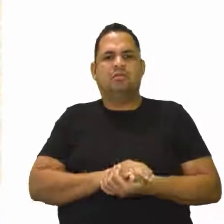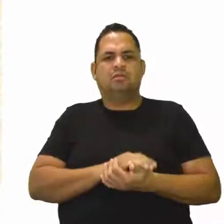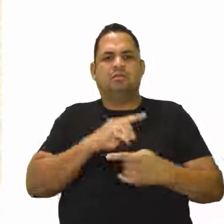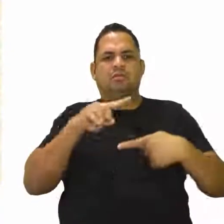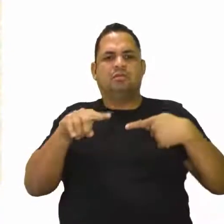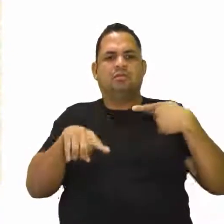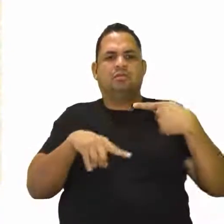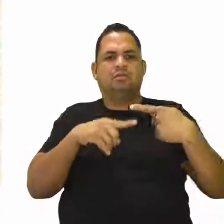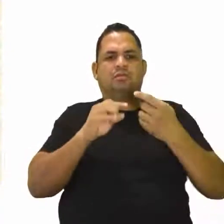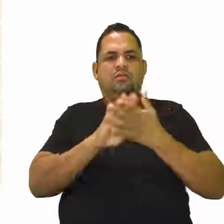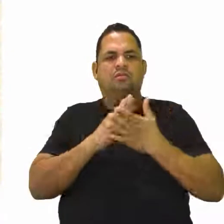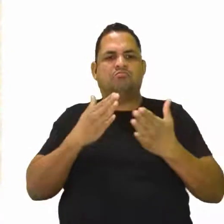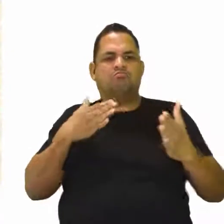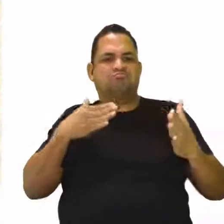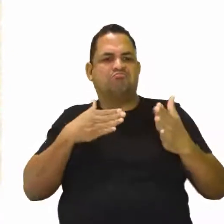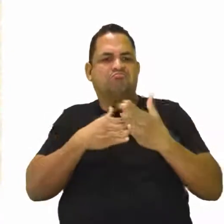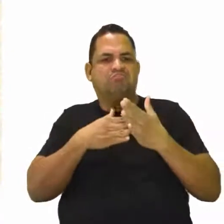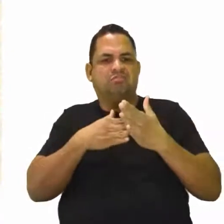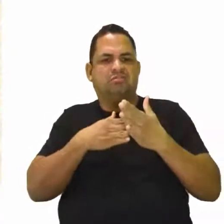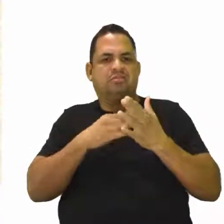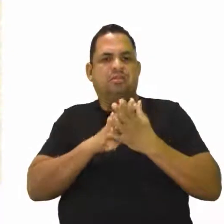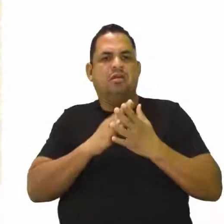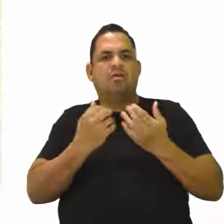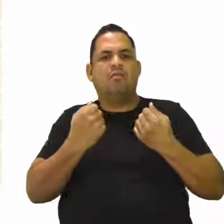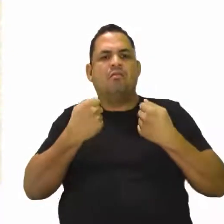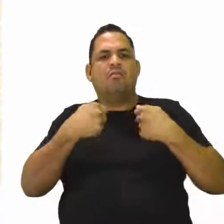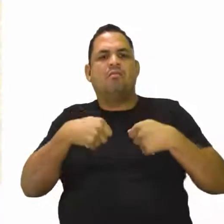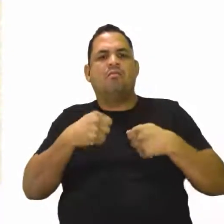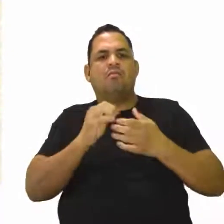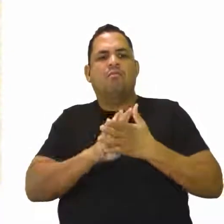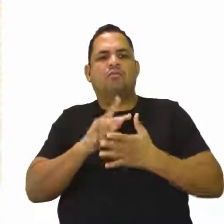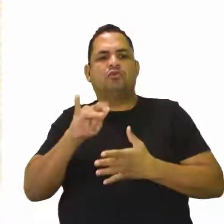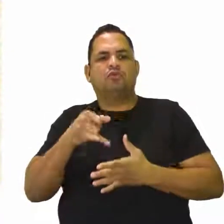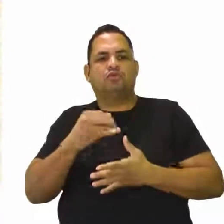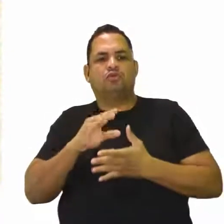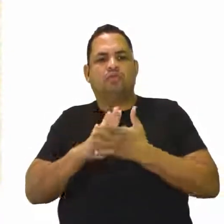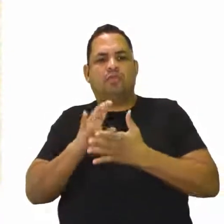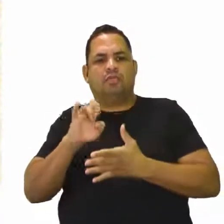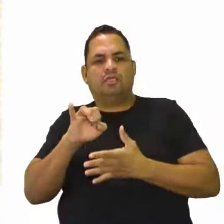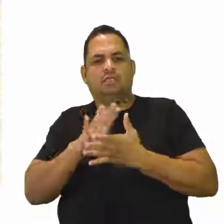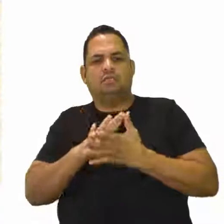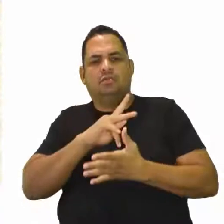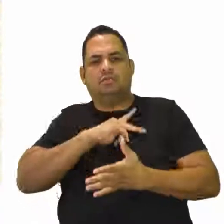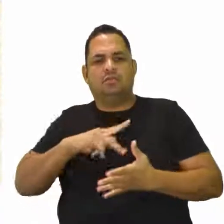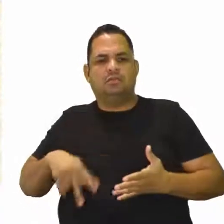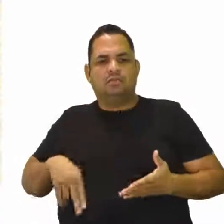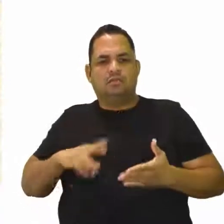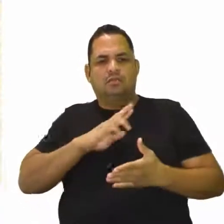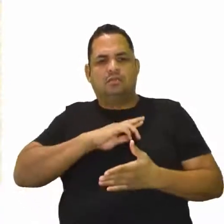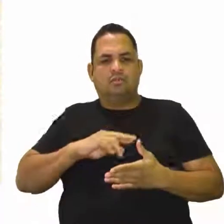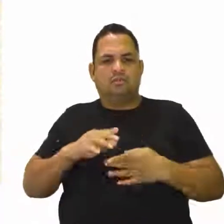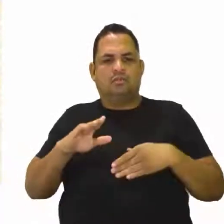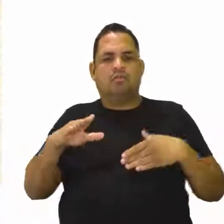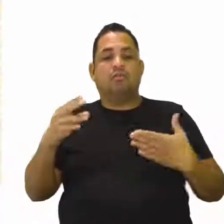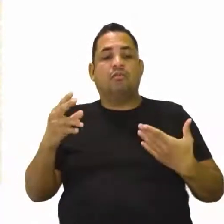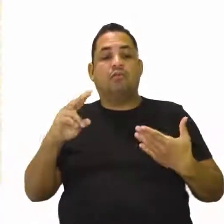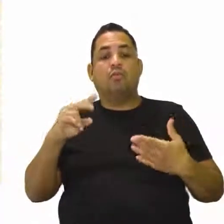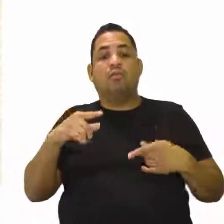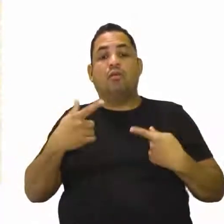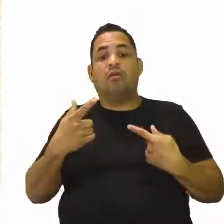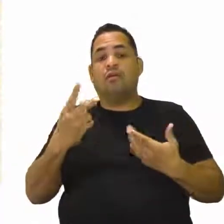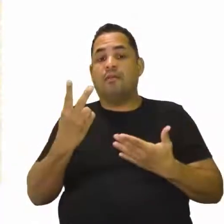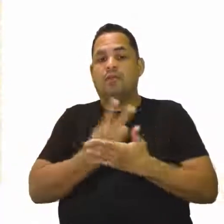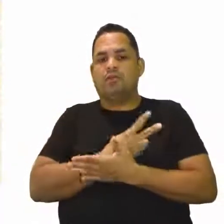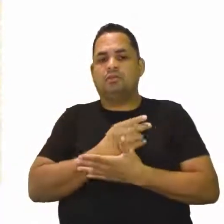O objetivo era impedir a posse de Júlio Prestes como presidente da República, o que deveria ocorrer em 15